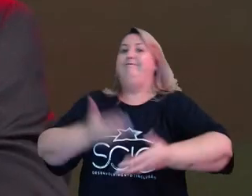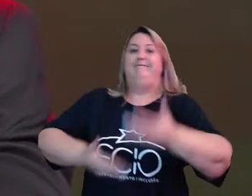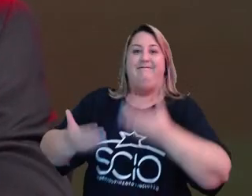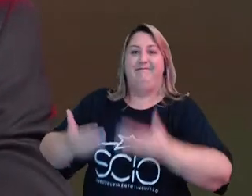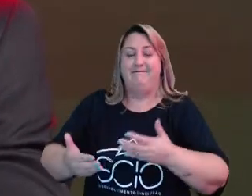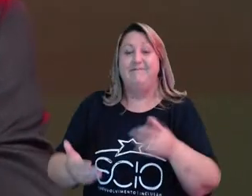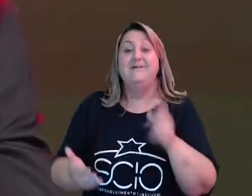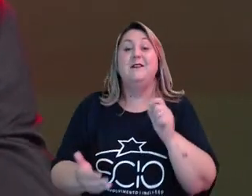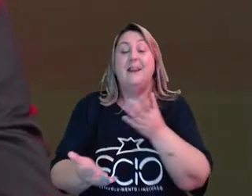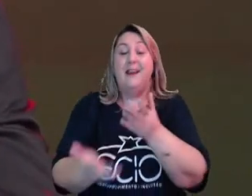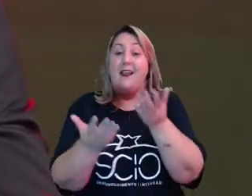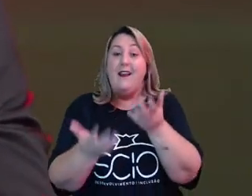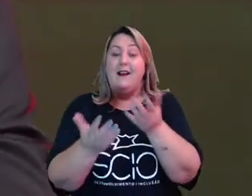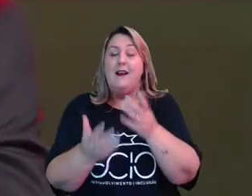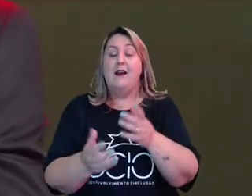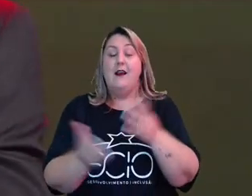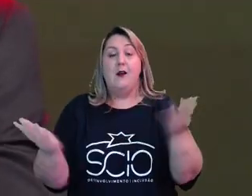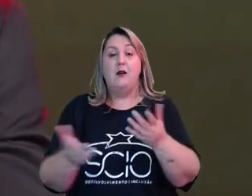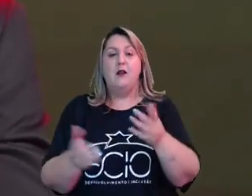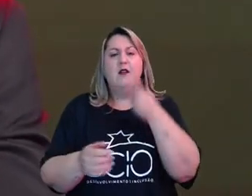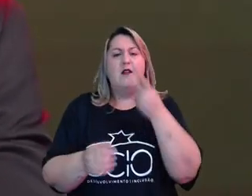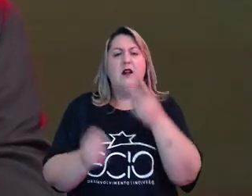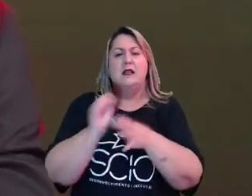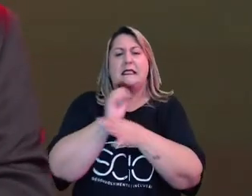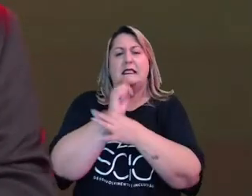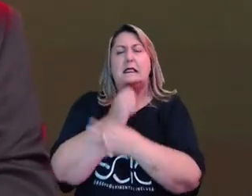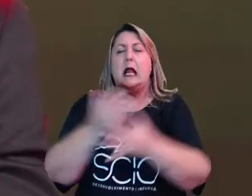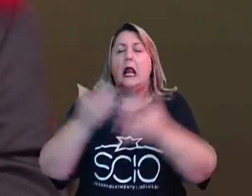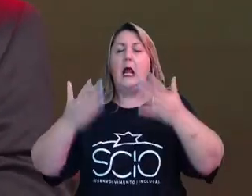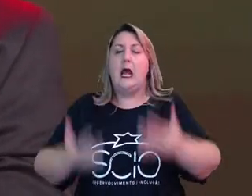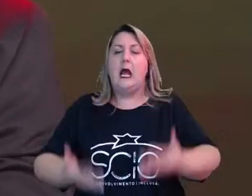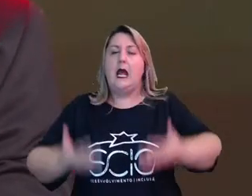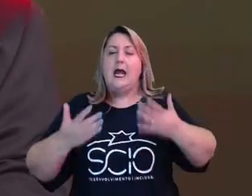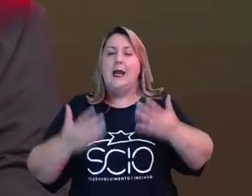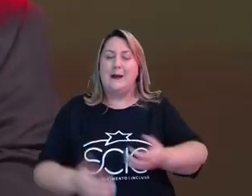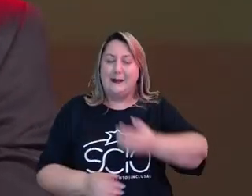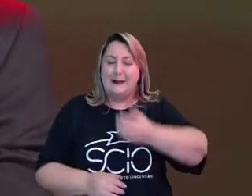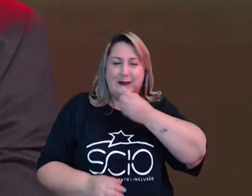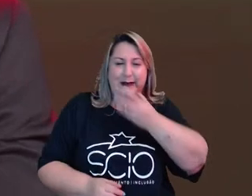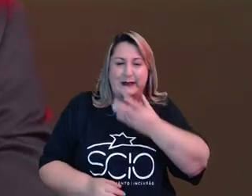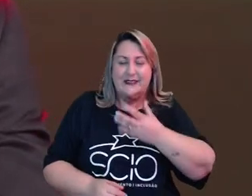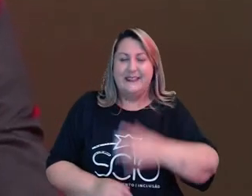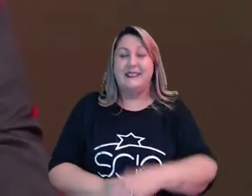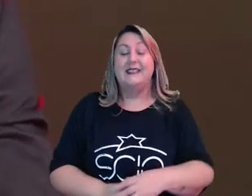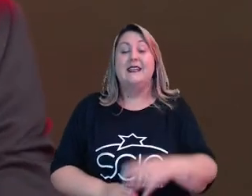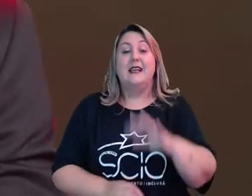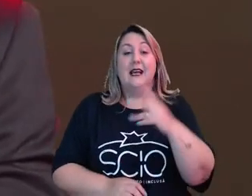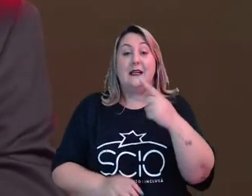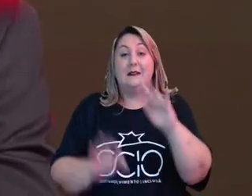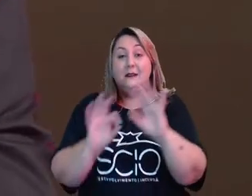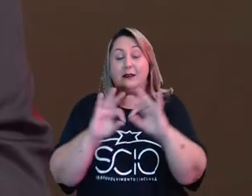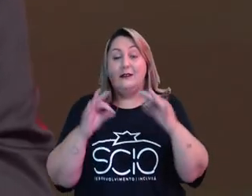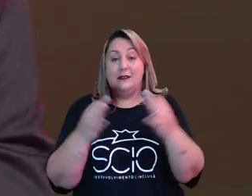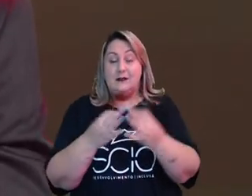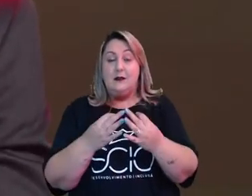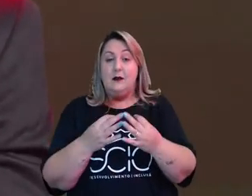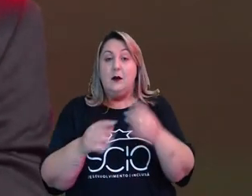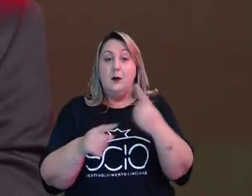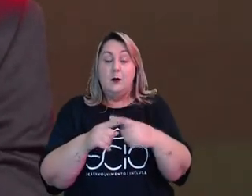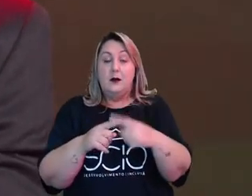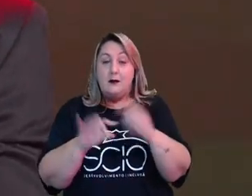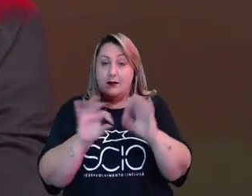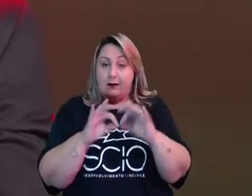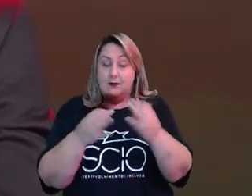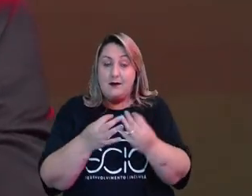grande meta aqui hoje, falar de segurança de um jeito leve e agradável, levando até a sua família, porque é por eles que